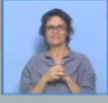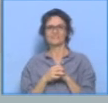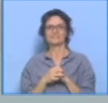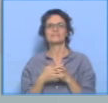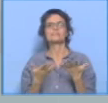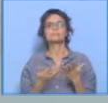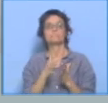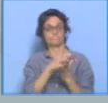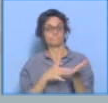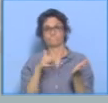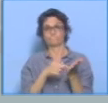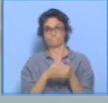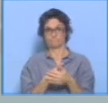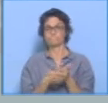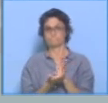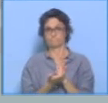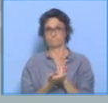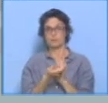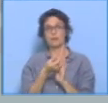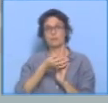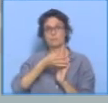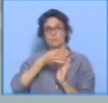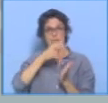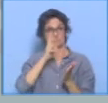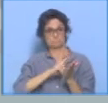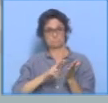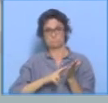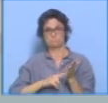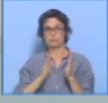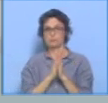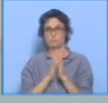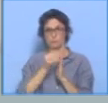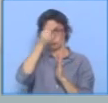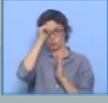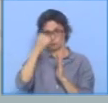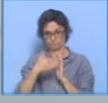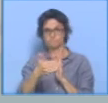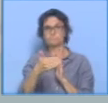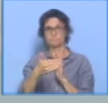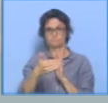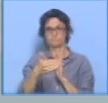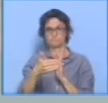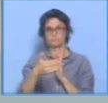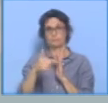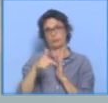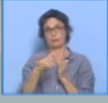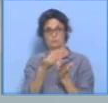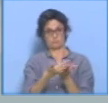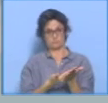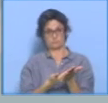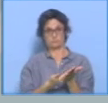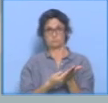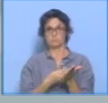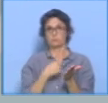O texto do Evangelho, que é lido nas missas deste domingo e que aqui foi-nos lido por Luís